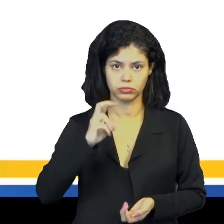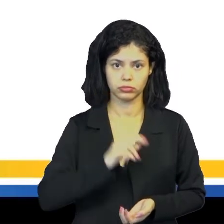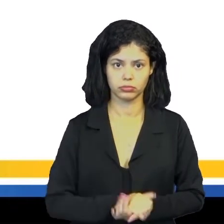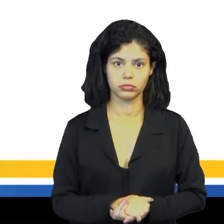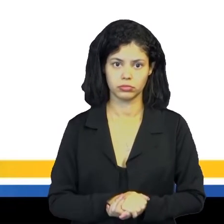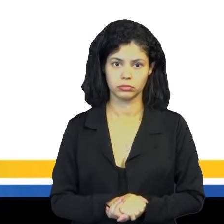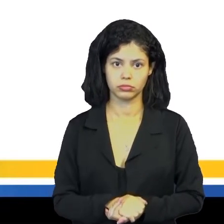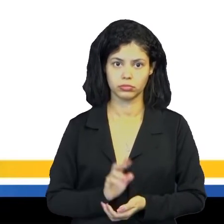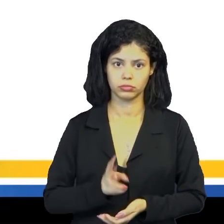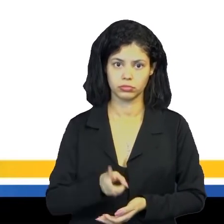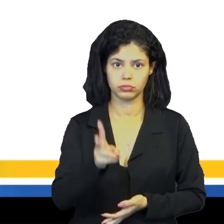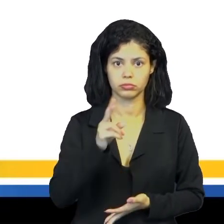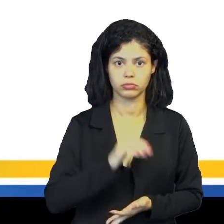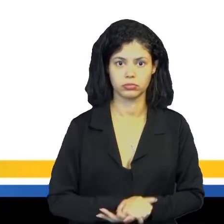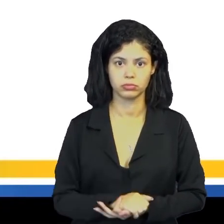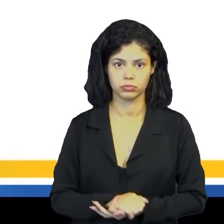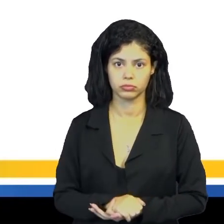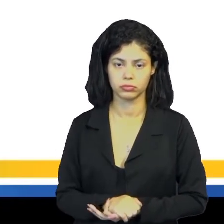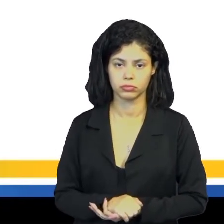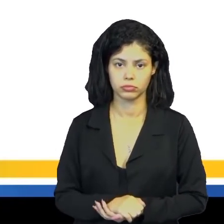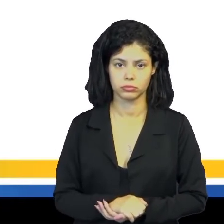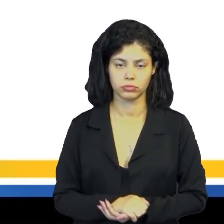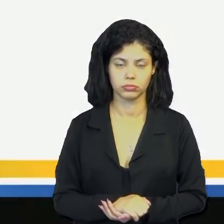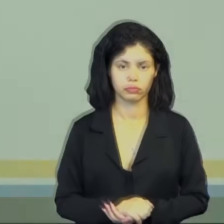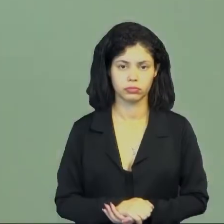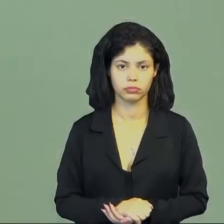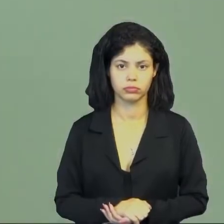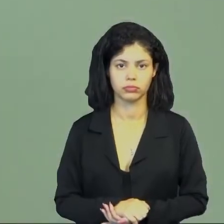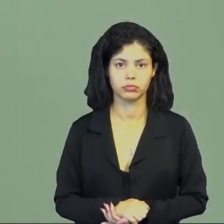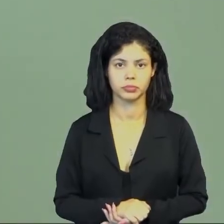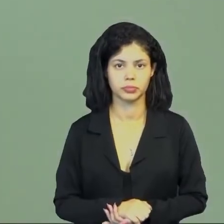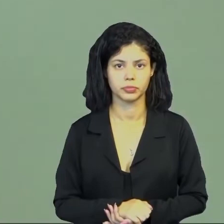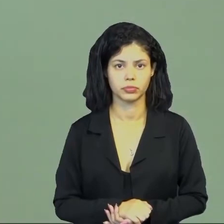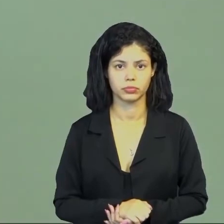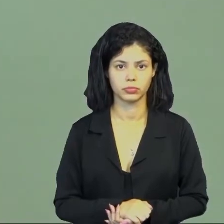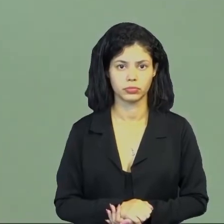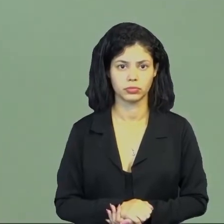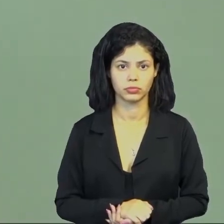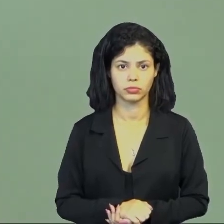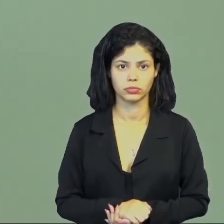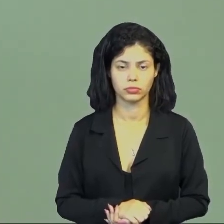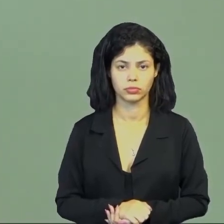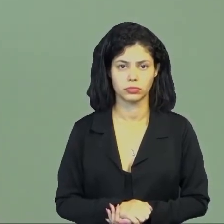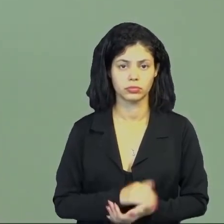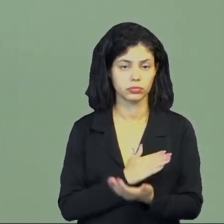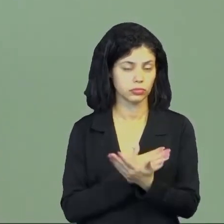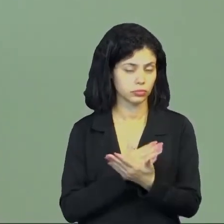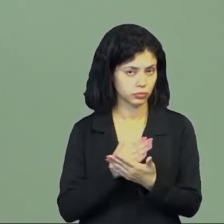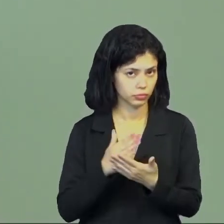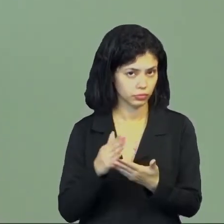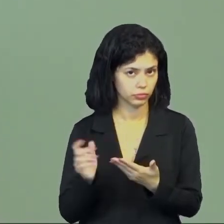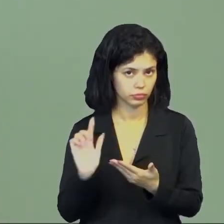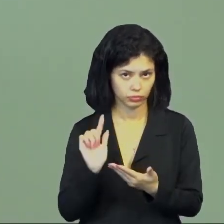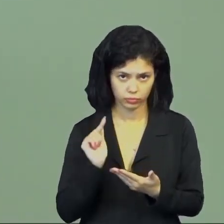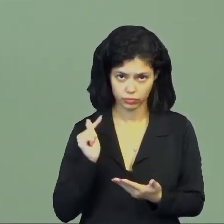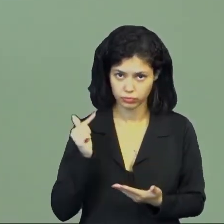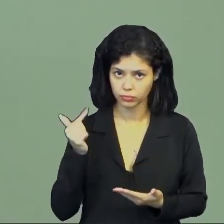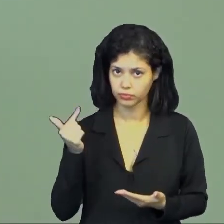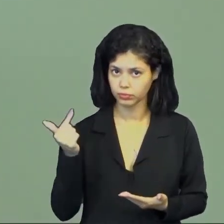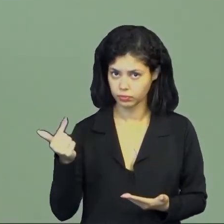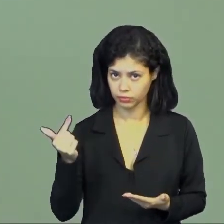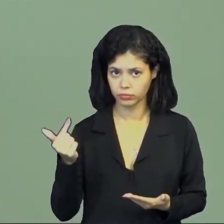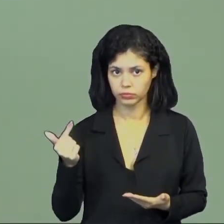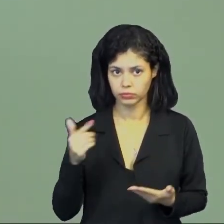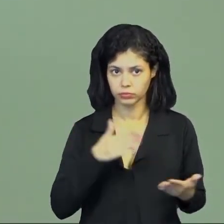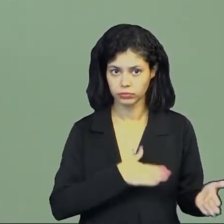1930 e permanece no poder até 1945. dando início, né, a uma outra fase